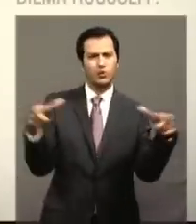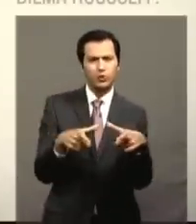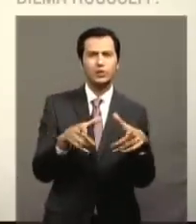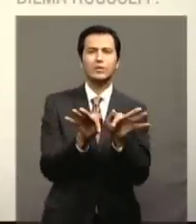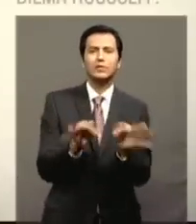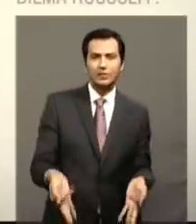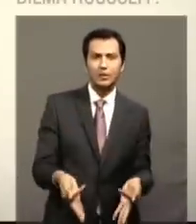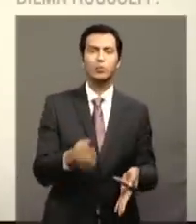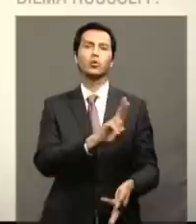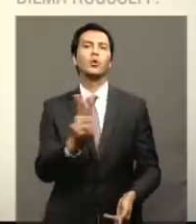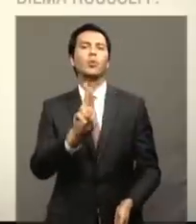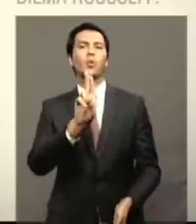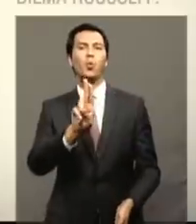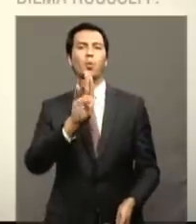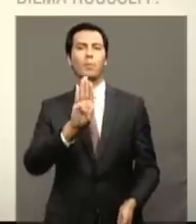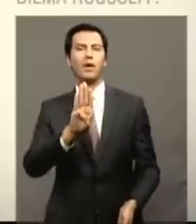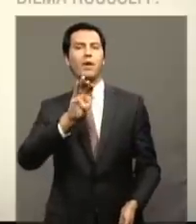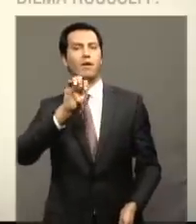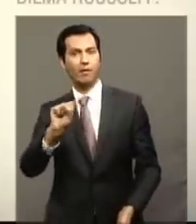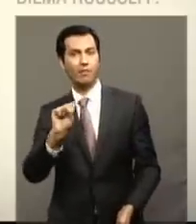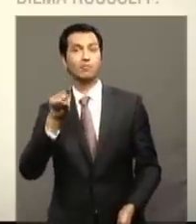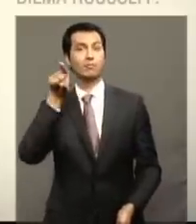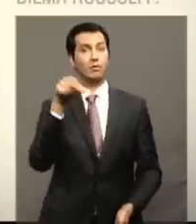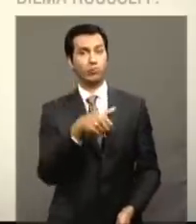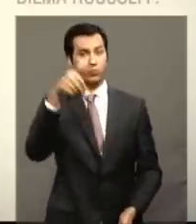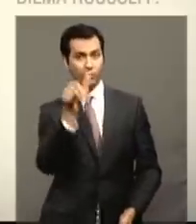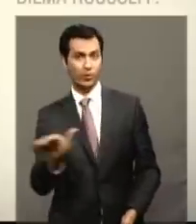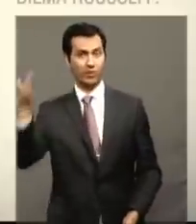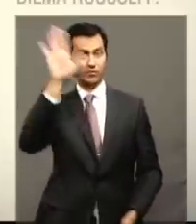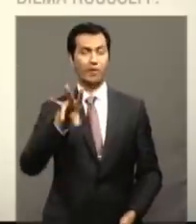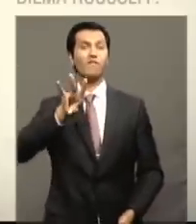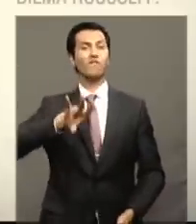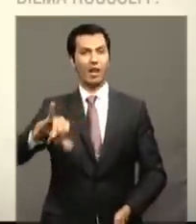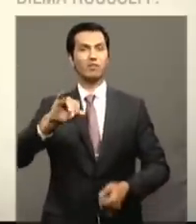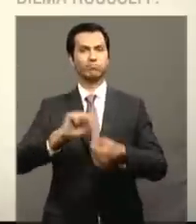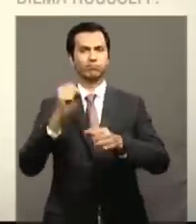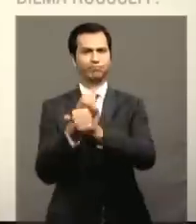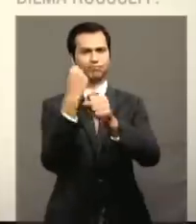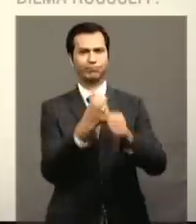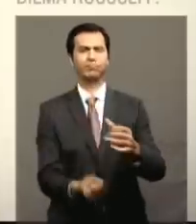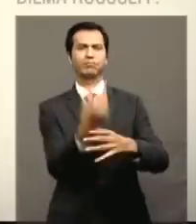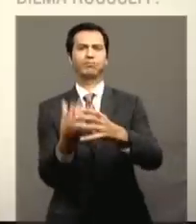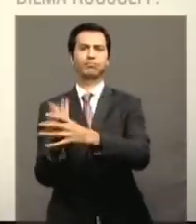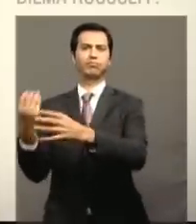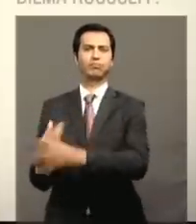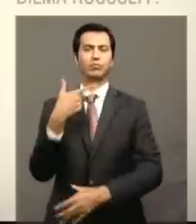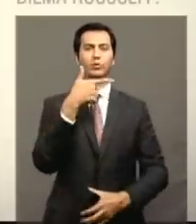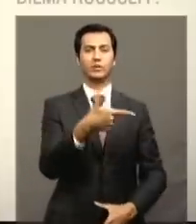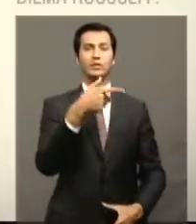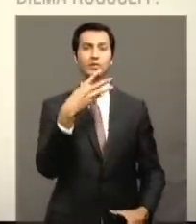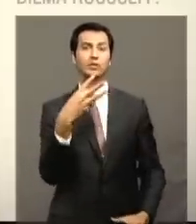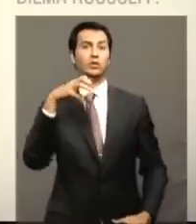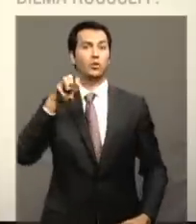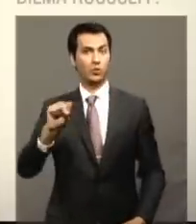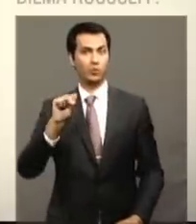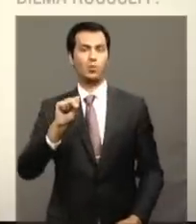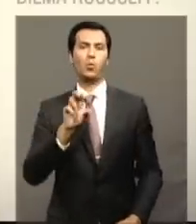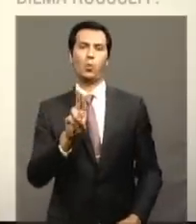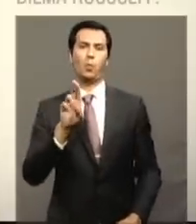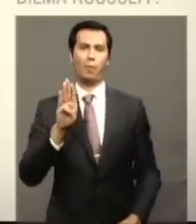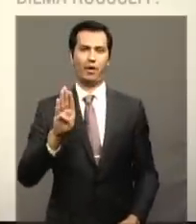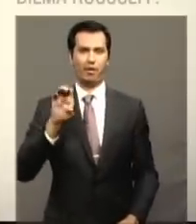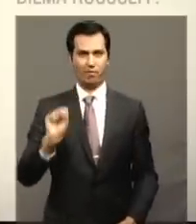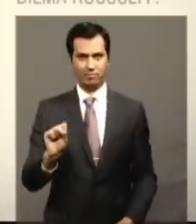Luciano serão 638 UBS vamos oferecer também mais de